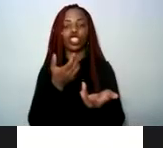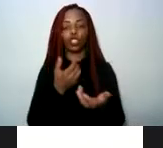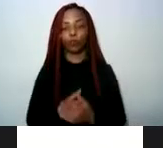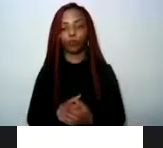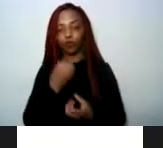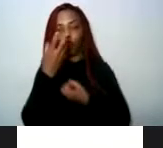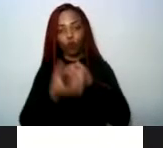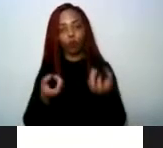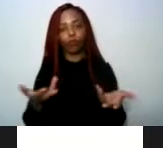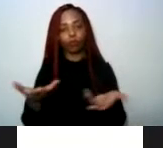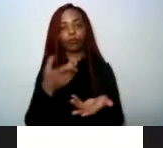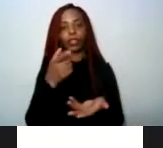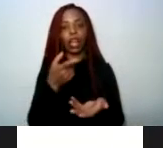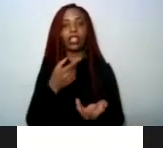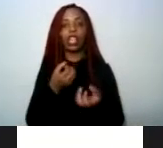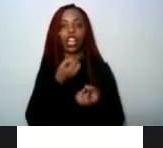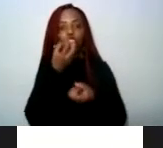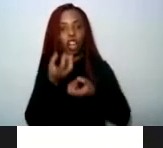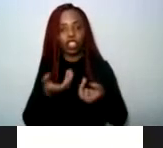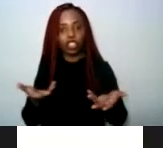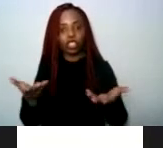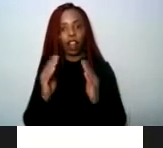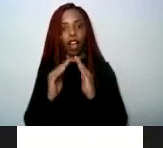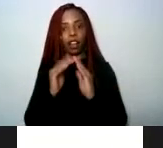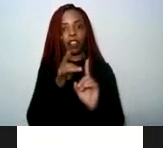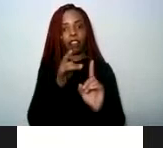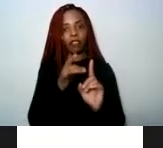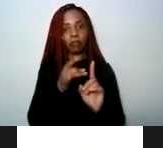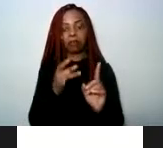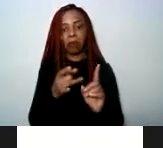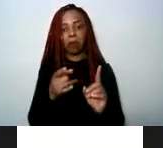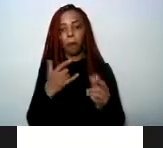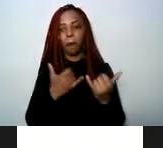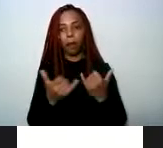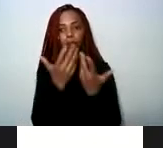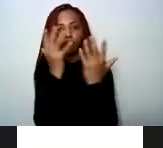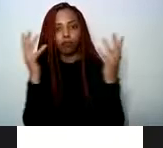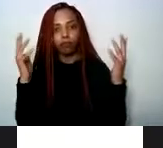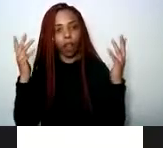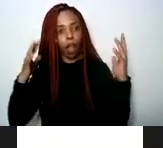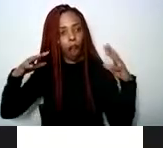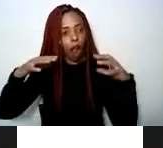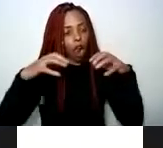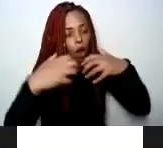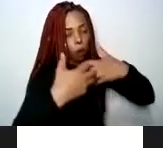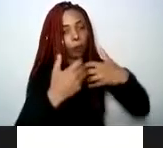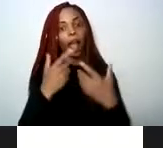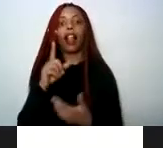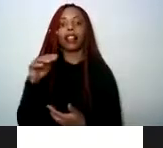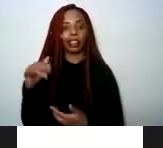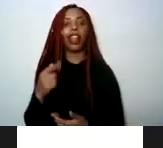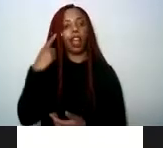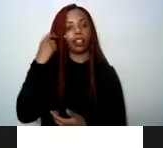vidro ele ficou super selvagem foi abraçado pela natureza a casa assim como Lina já previa ela que inclusive